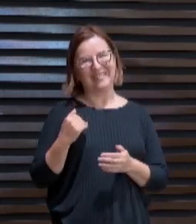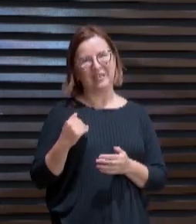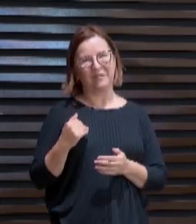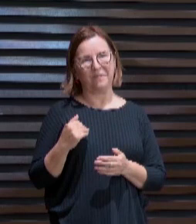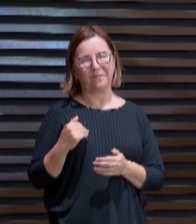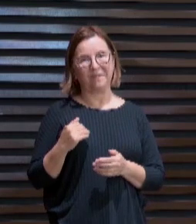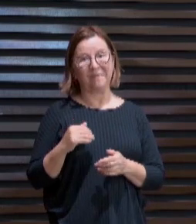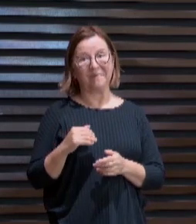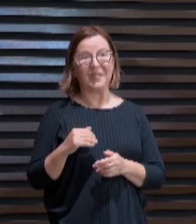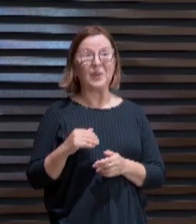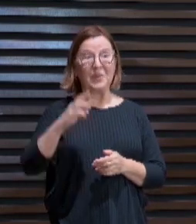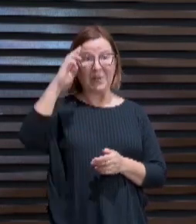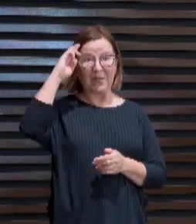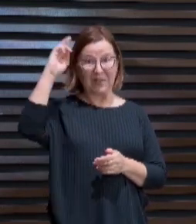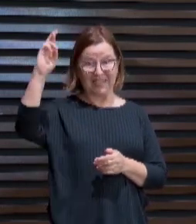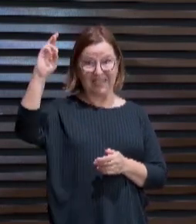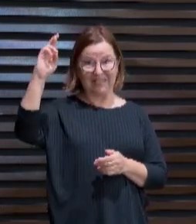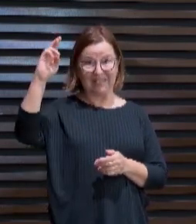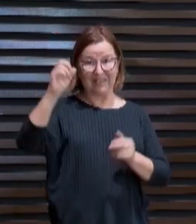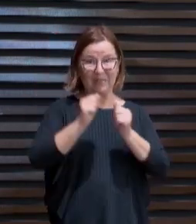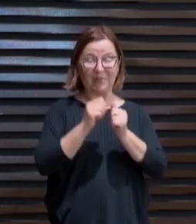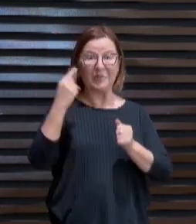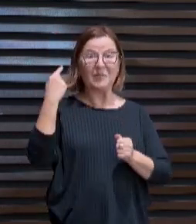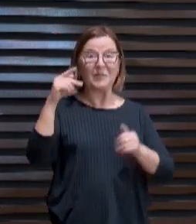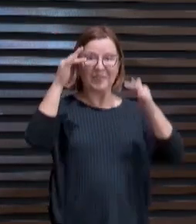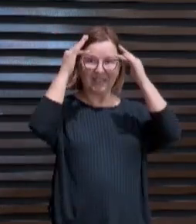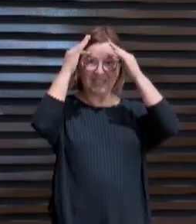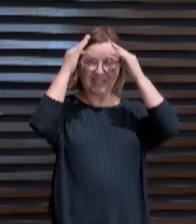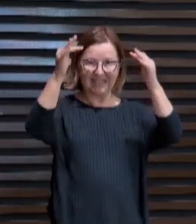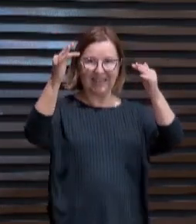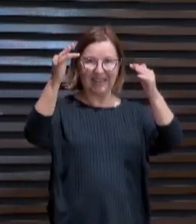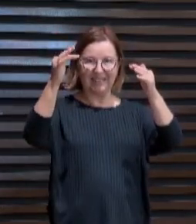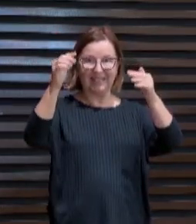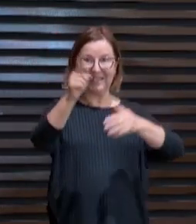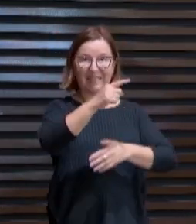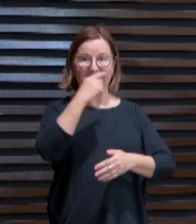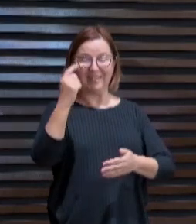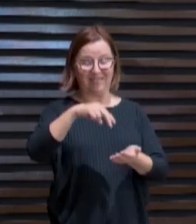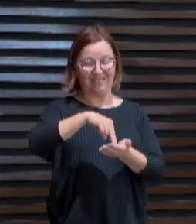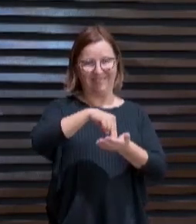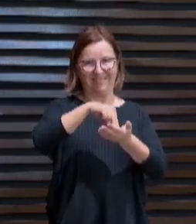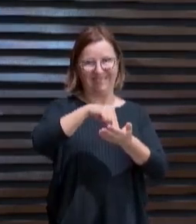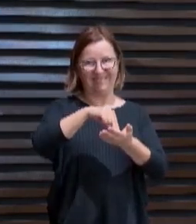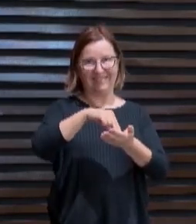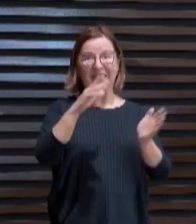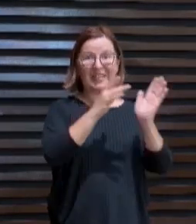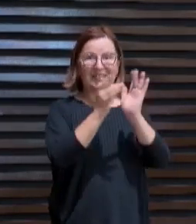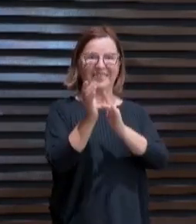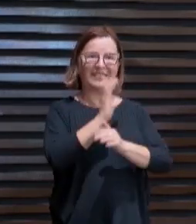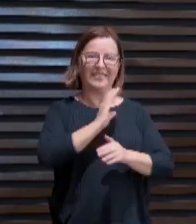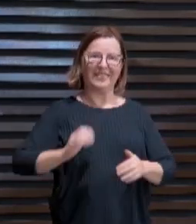sua fidelidade, nos manterá fiéis. Jesus Cristo, no Calvário, quando ele